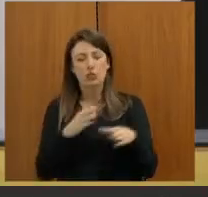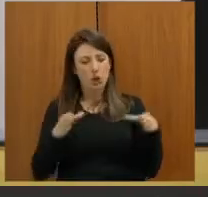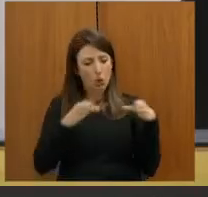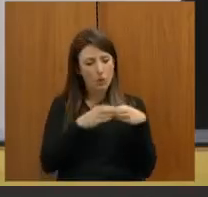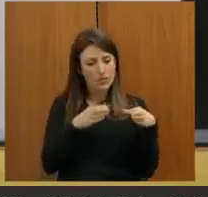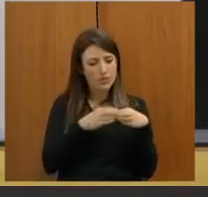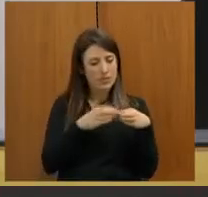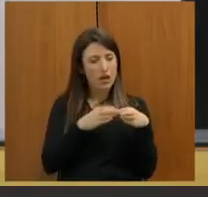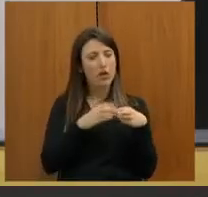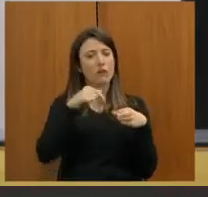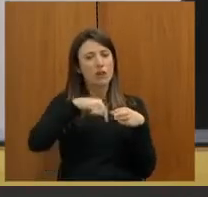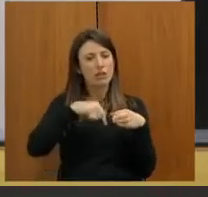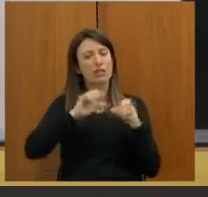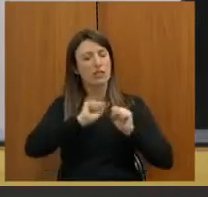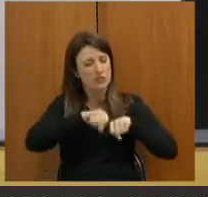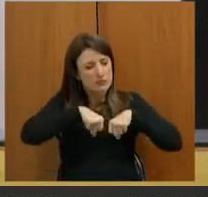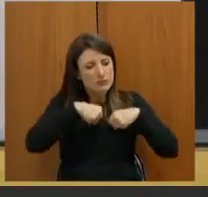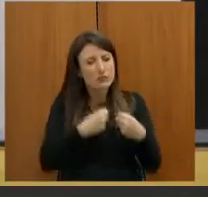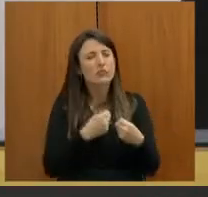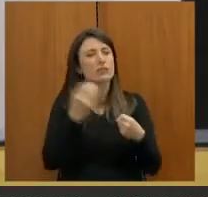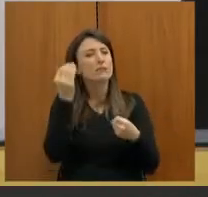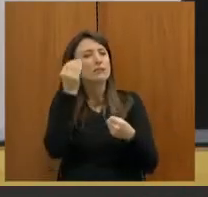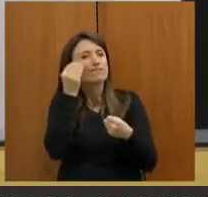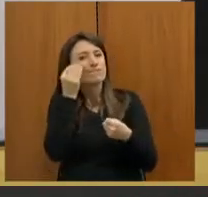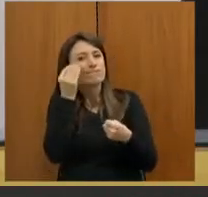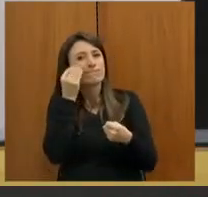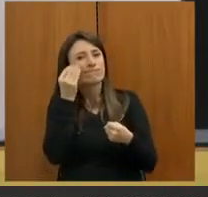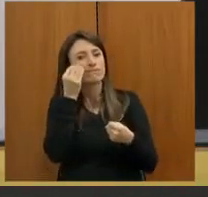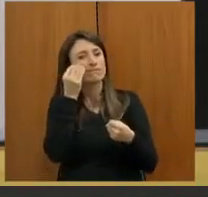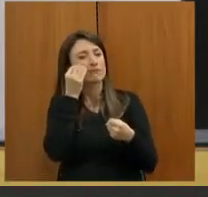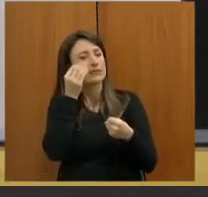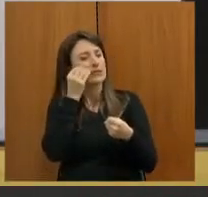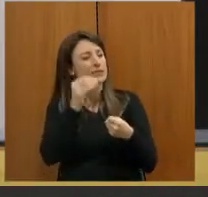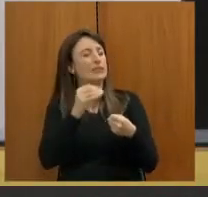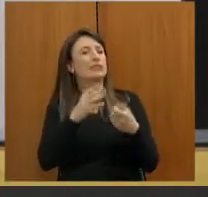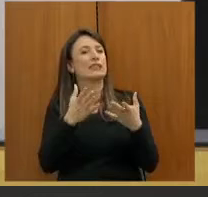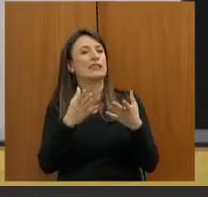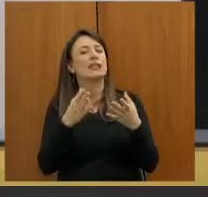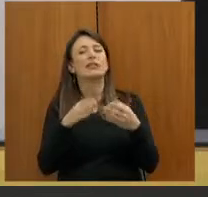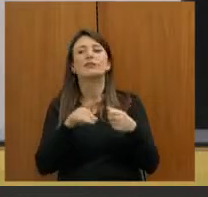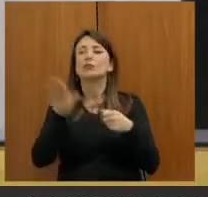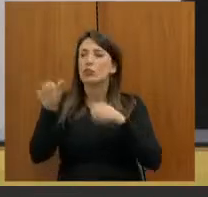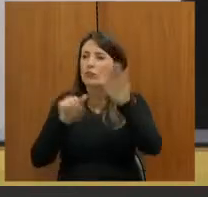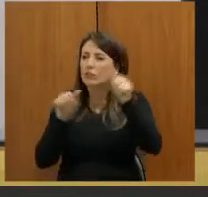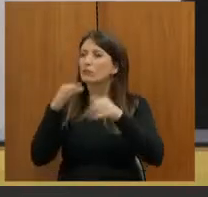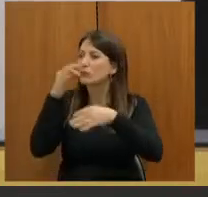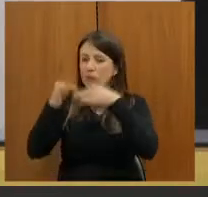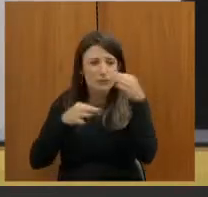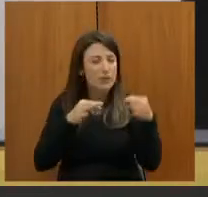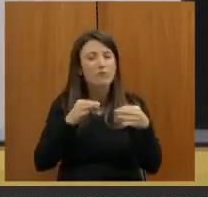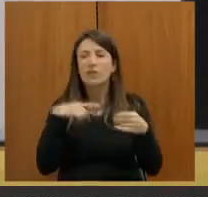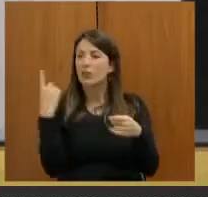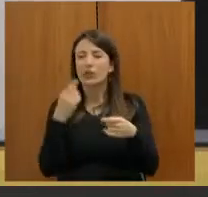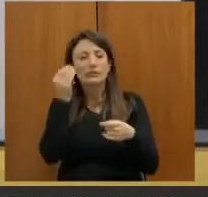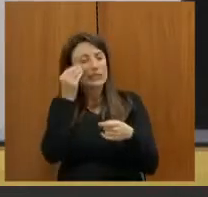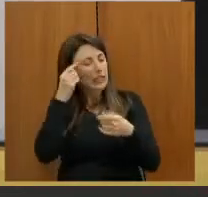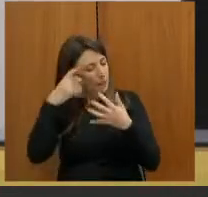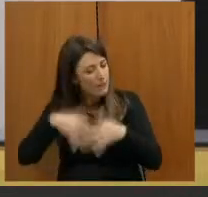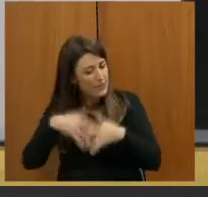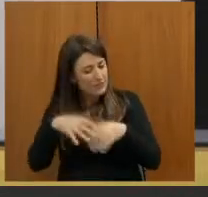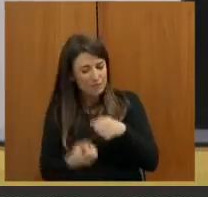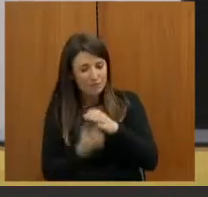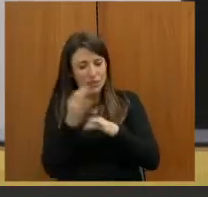comissão que tá fazendo de trazer de fato Quem tá lá na ponta por a compartilhar conosco a realidade a gente pensarmos juntos né inclusive